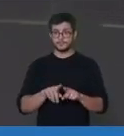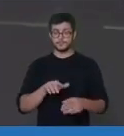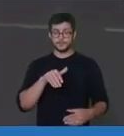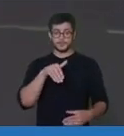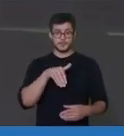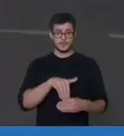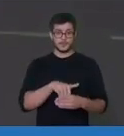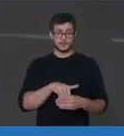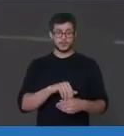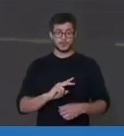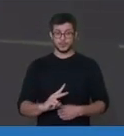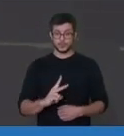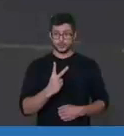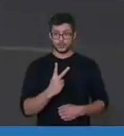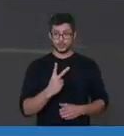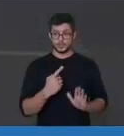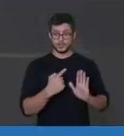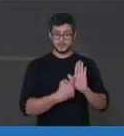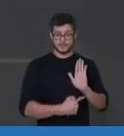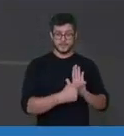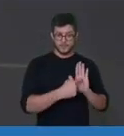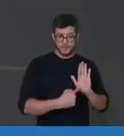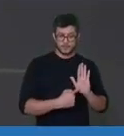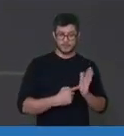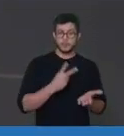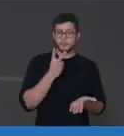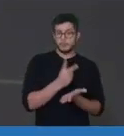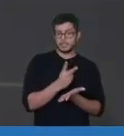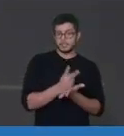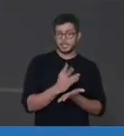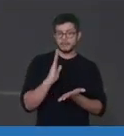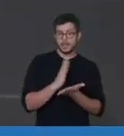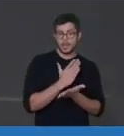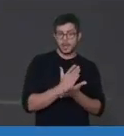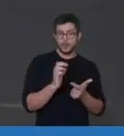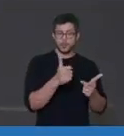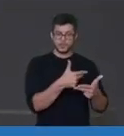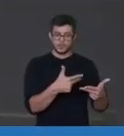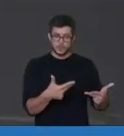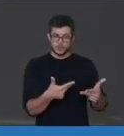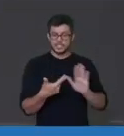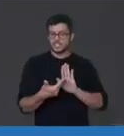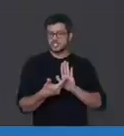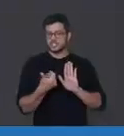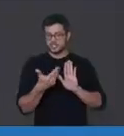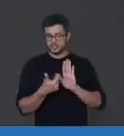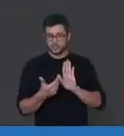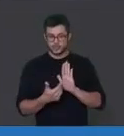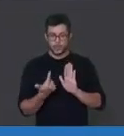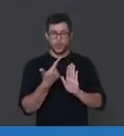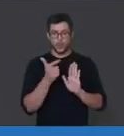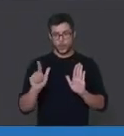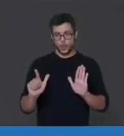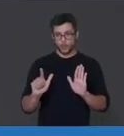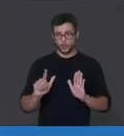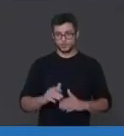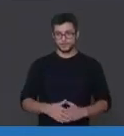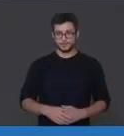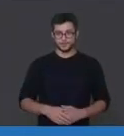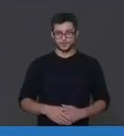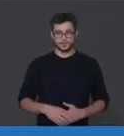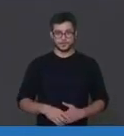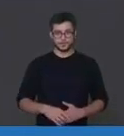2 vetos presidenciais, mantendo alguns dispositivos desses vetos e rejeitando, derrubando outros